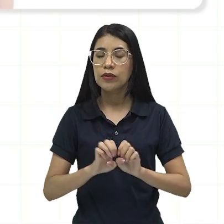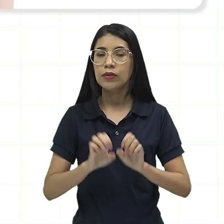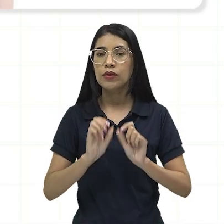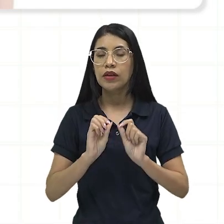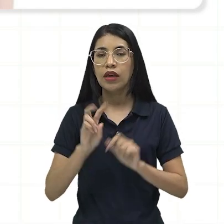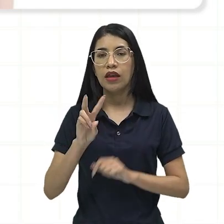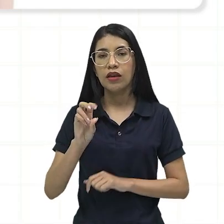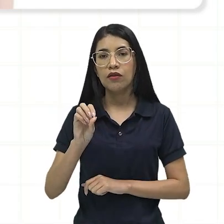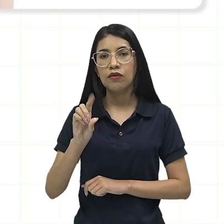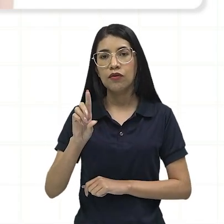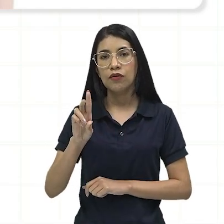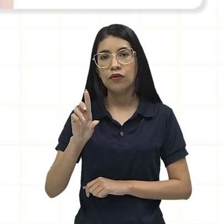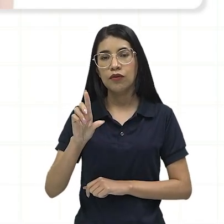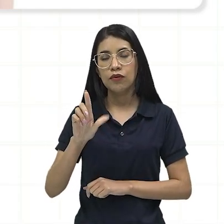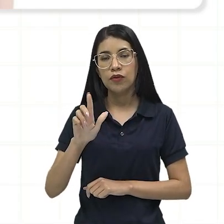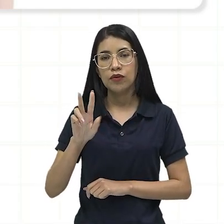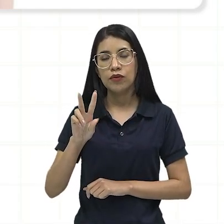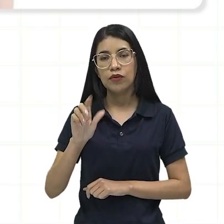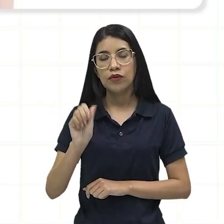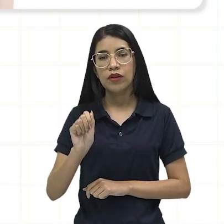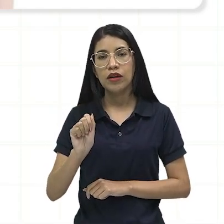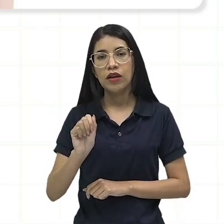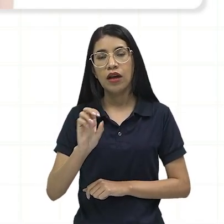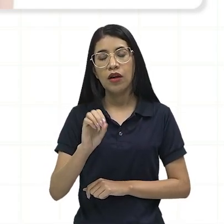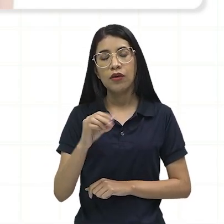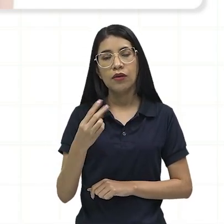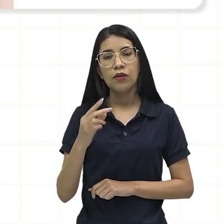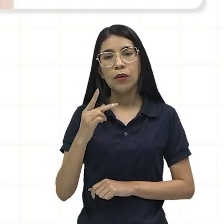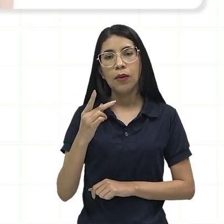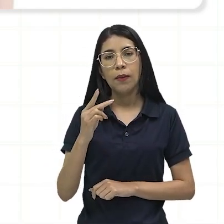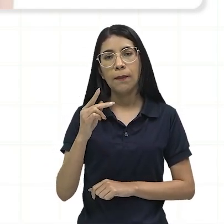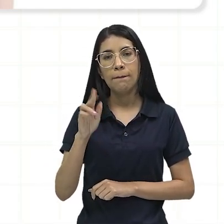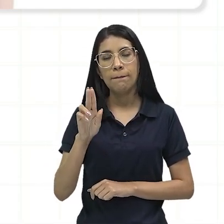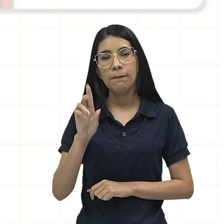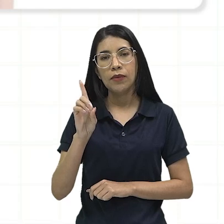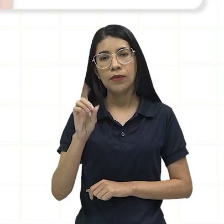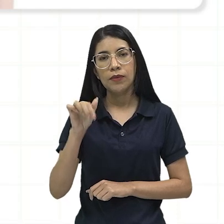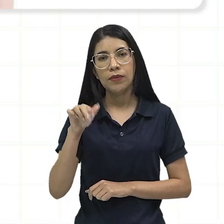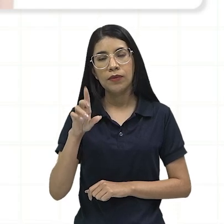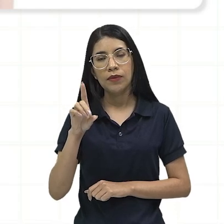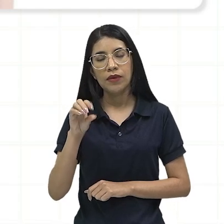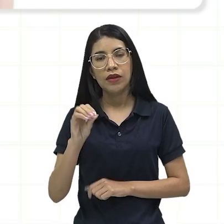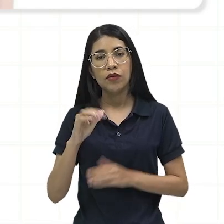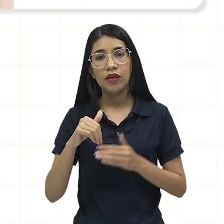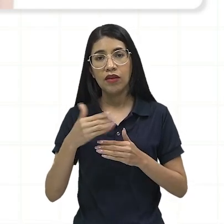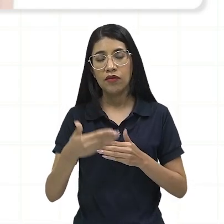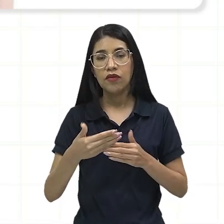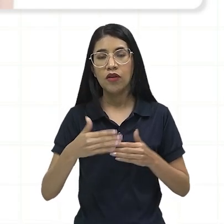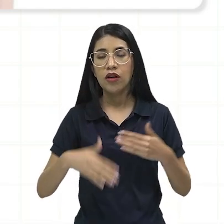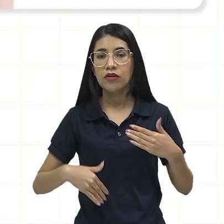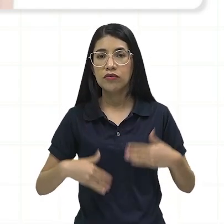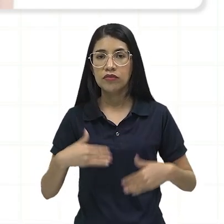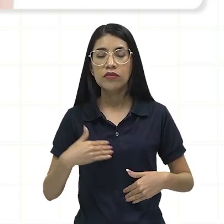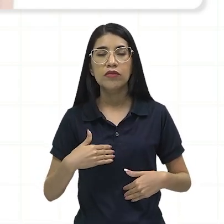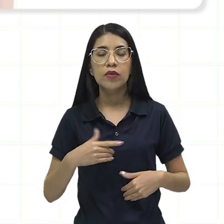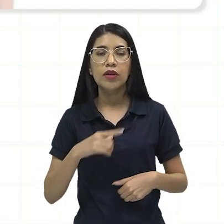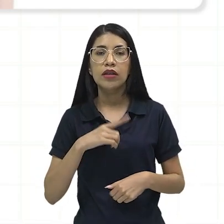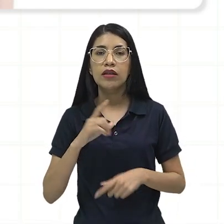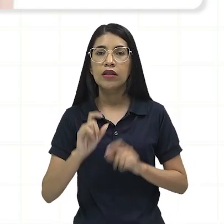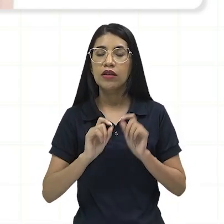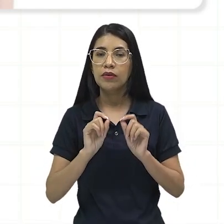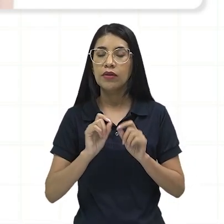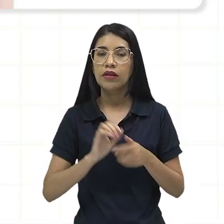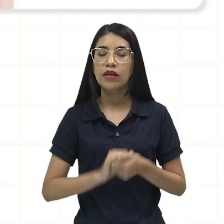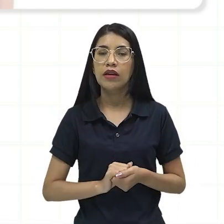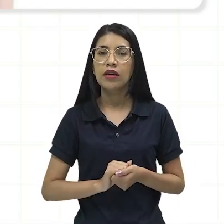de vulva, ou também pudendo feminino. É a região externa do corpo, né, onde nós temos